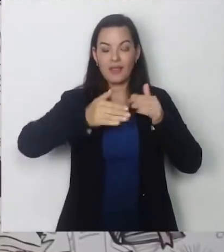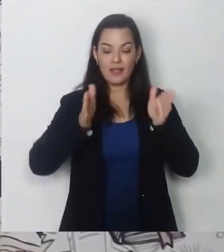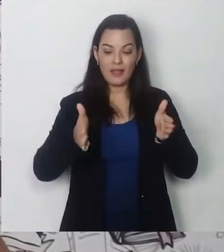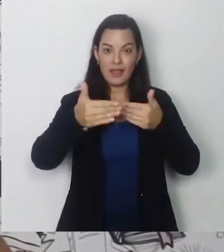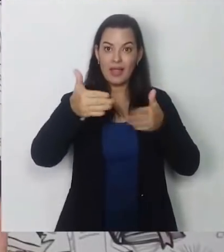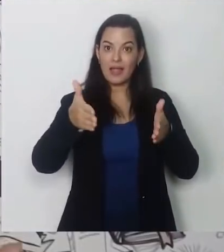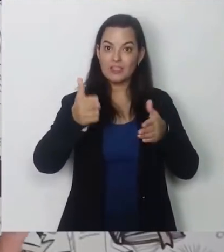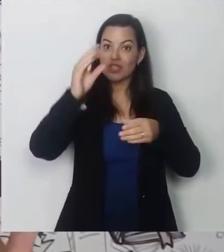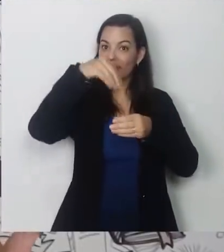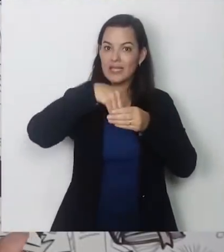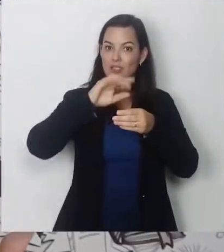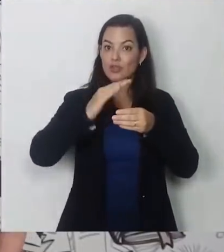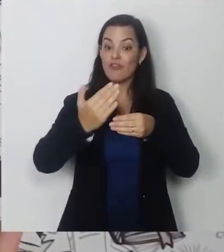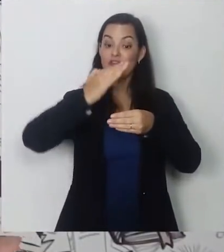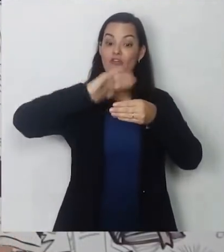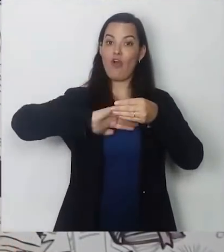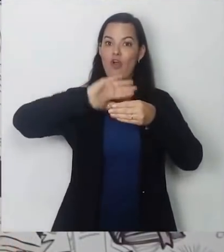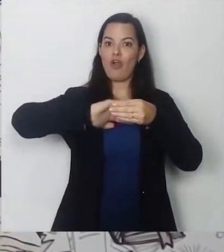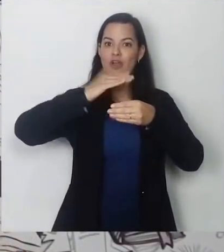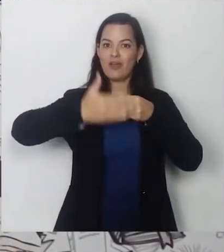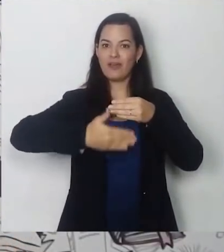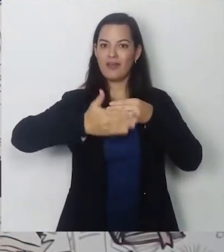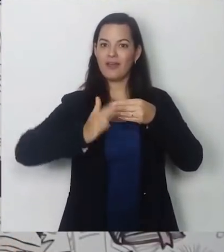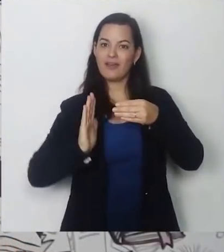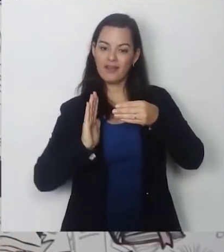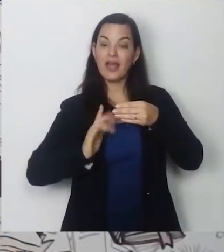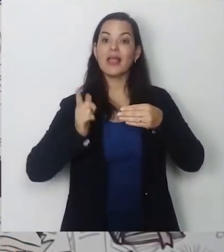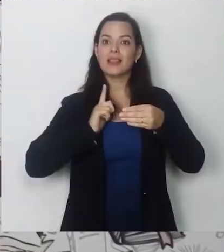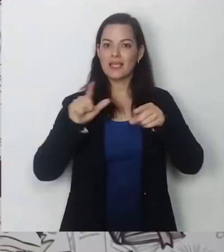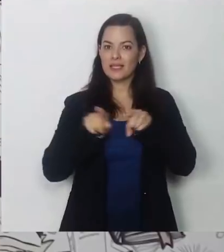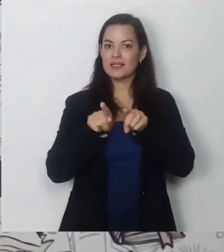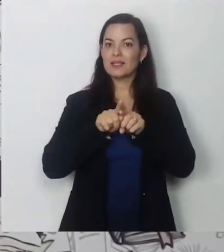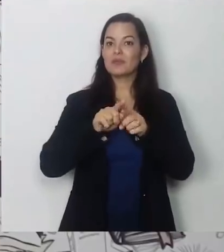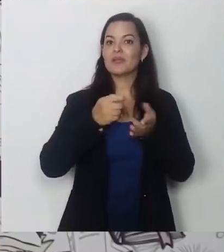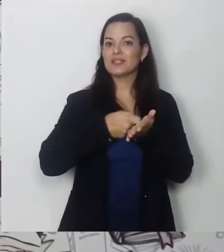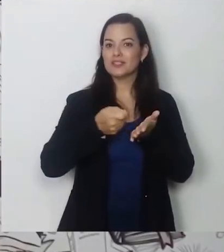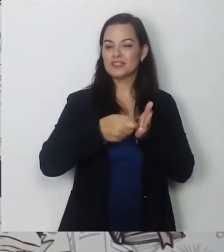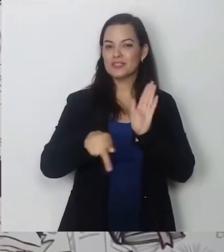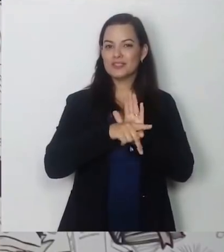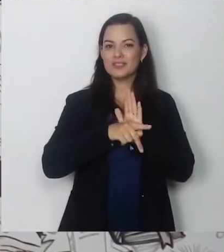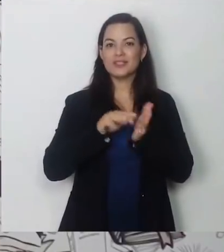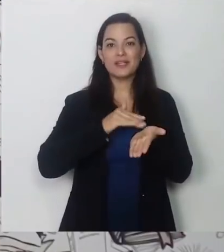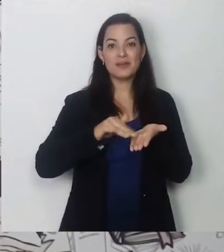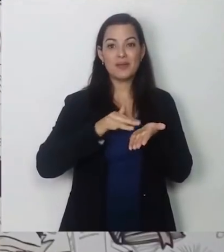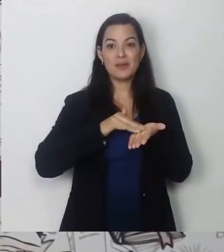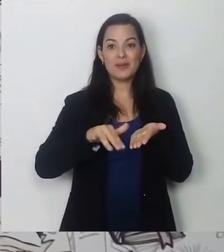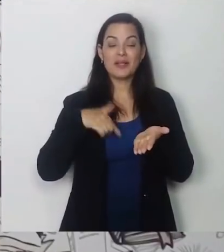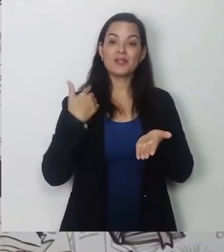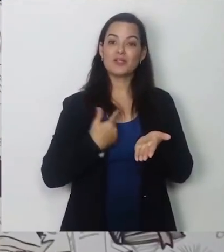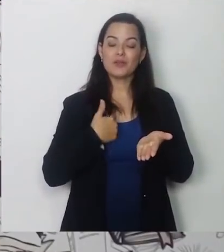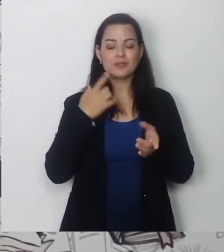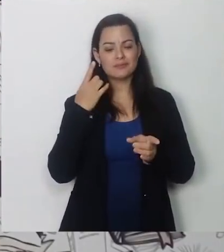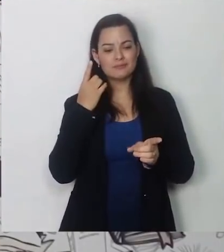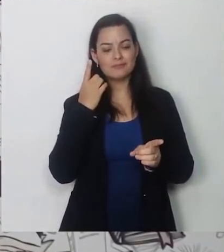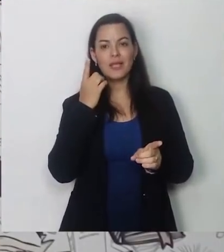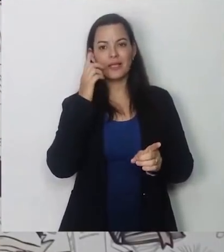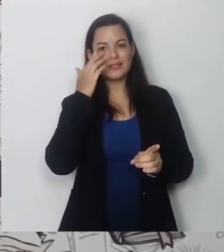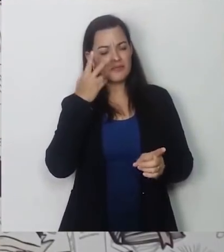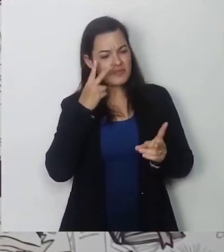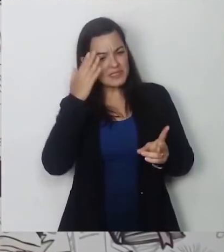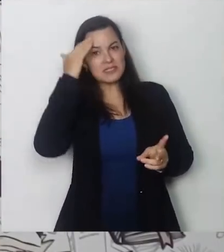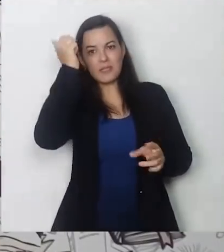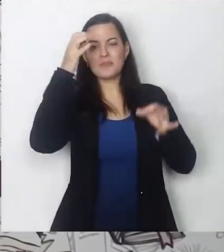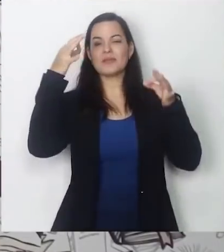Braille, para que todos nós possamos identificar corretamente o que estamos consumindo.